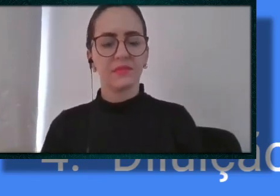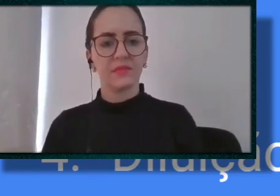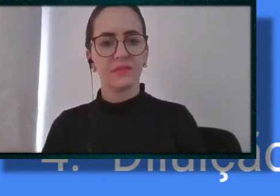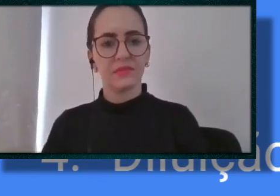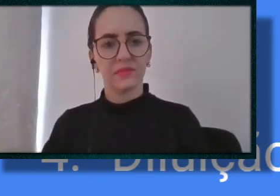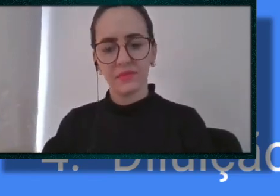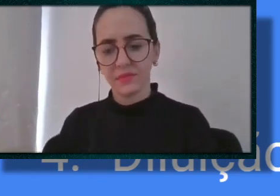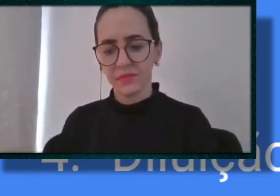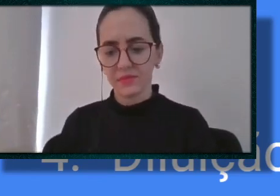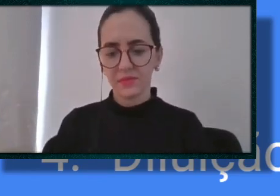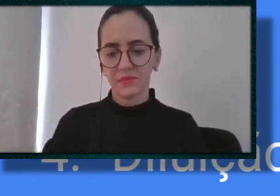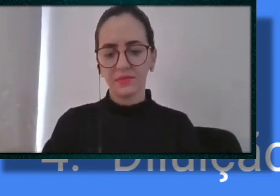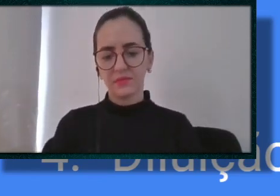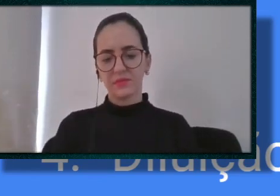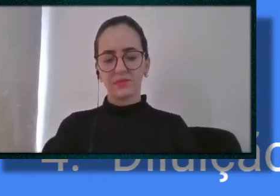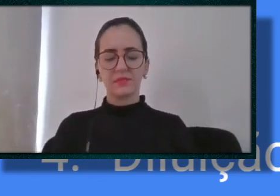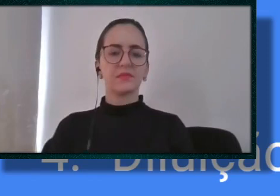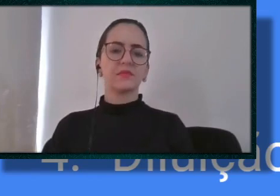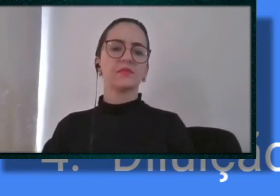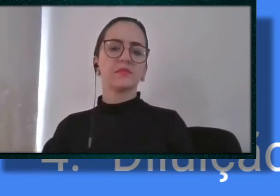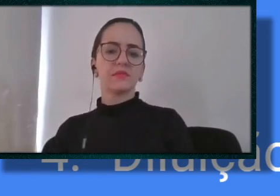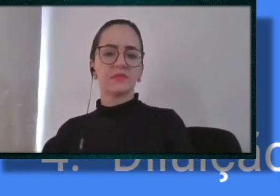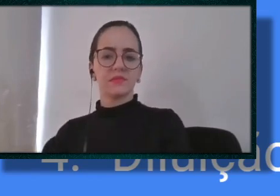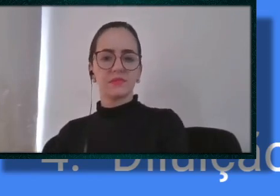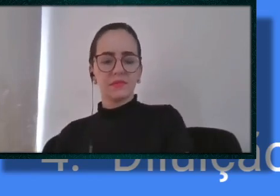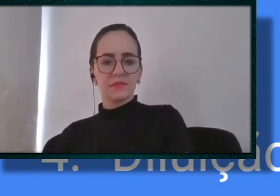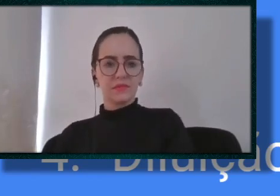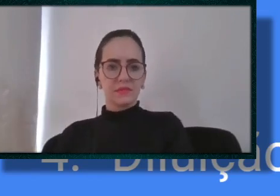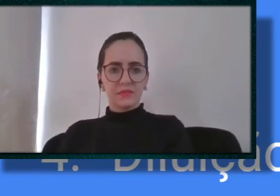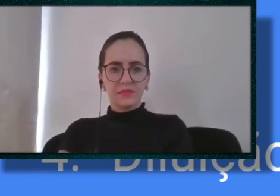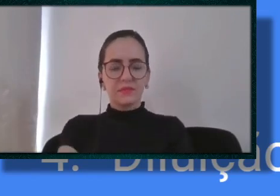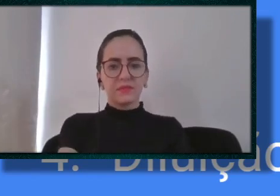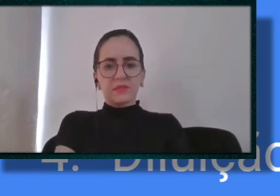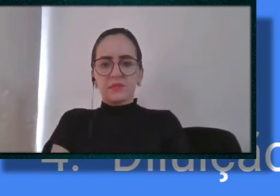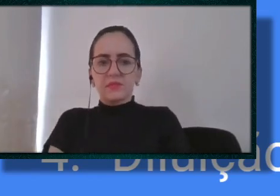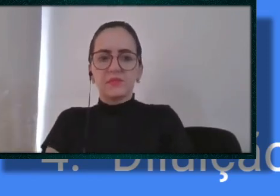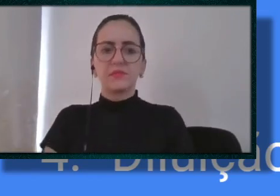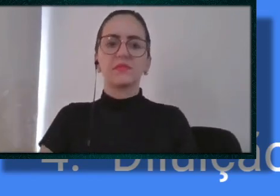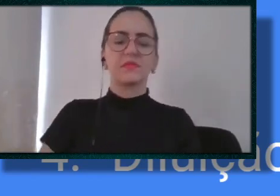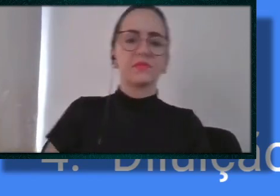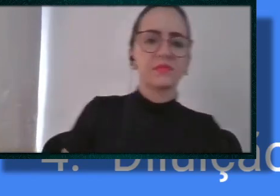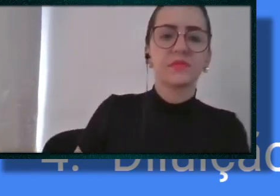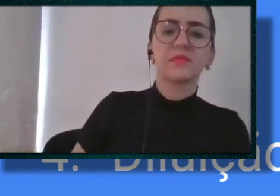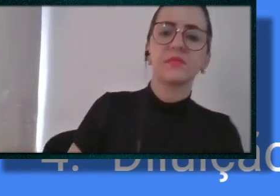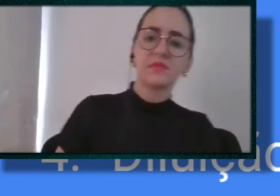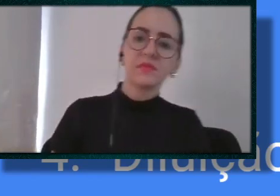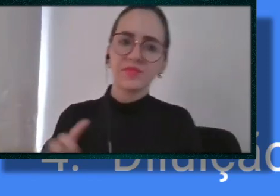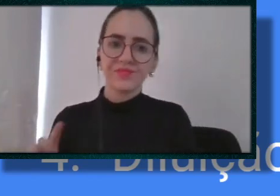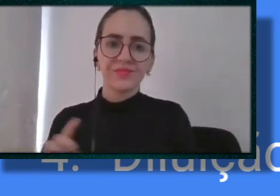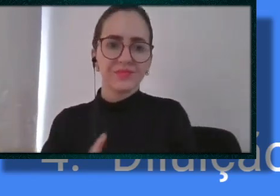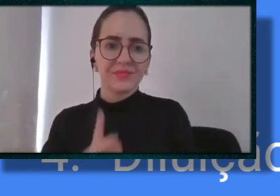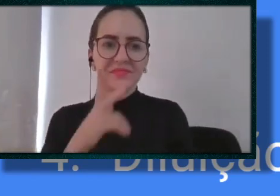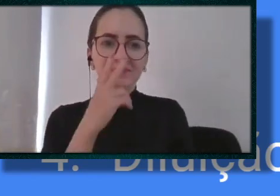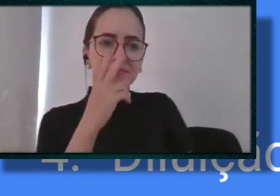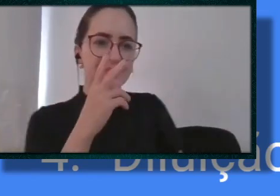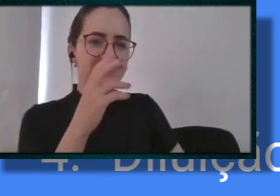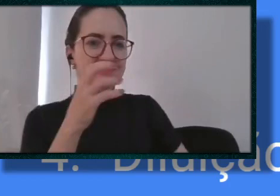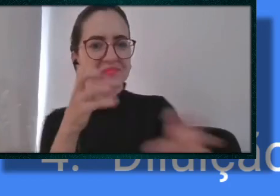Então, gente, vocês estão vendo como é que se faz essas contas. Elas são somente chatas, certo? Elas não são